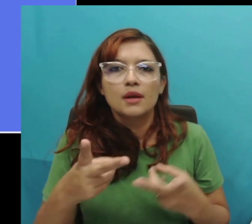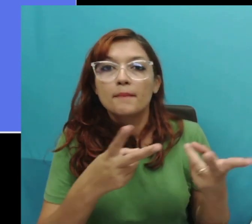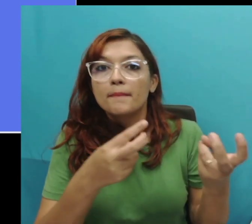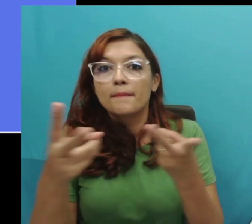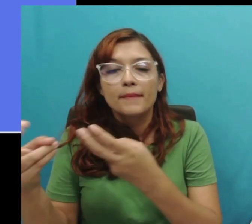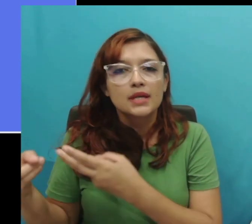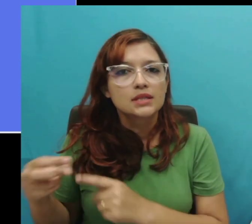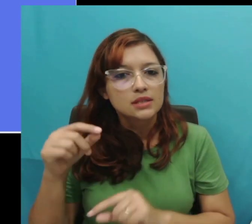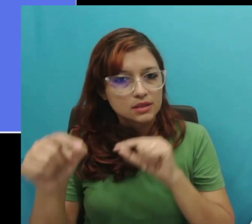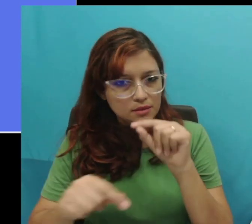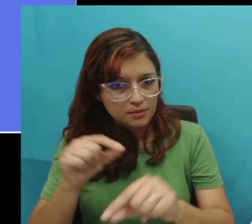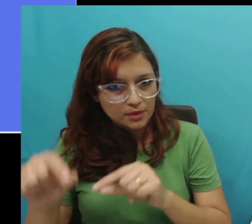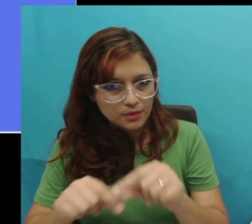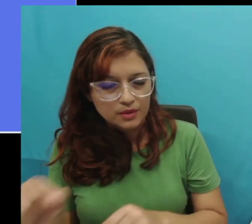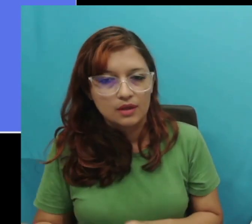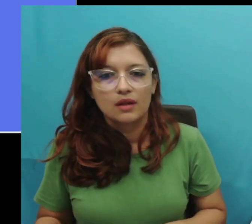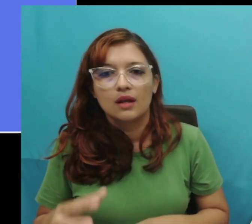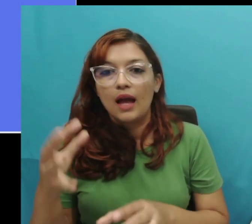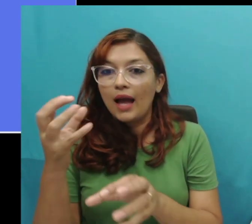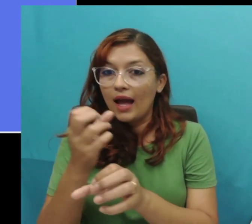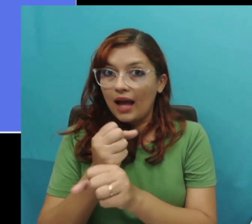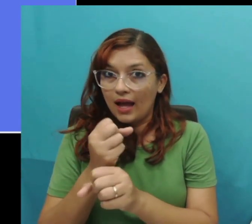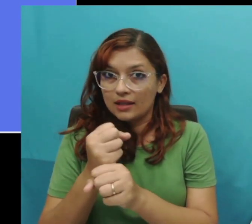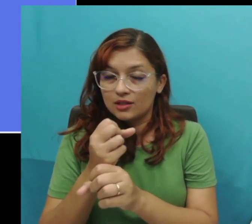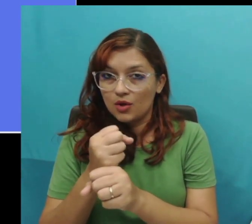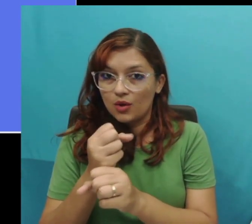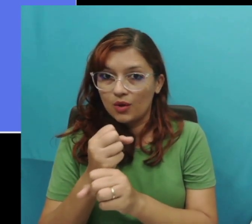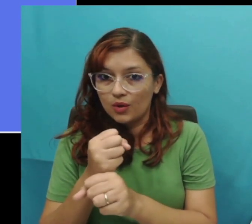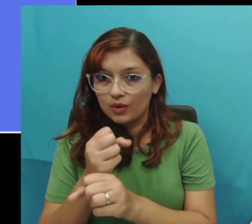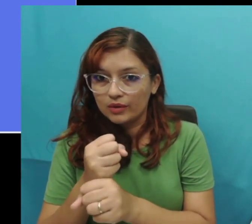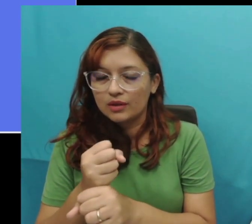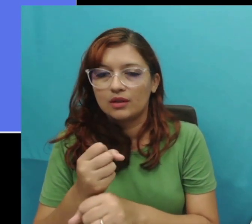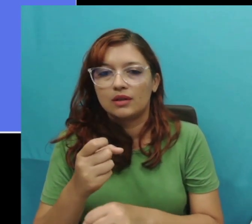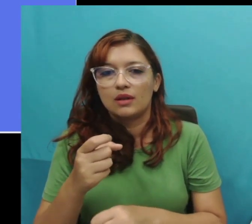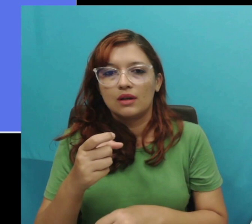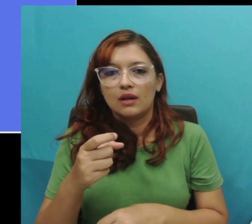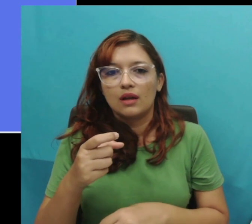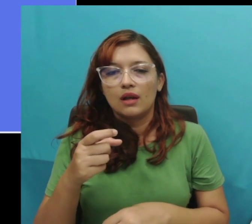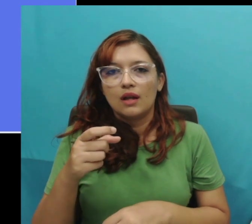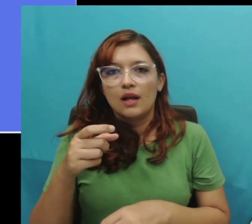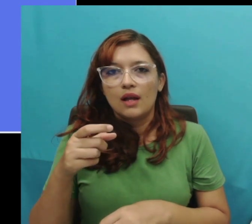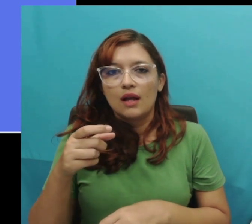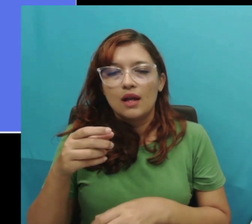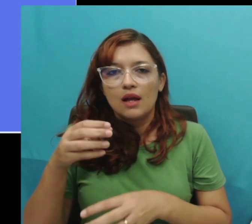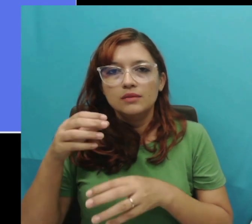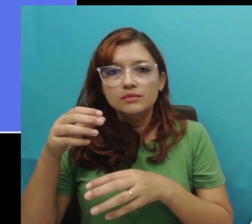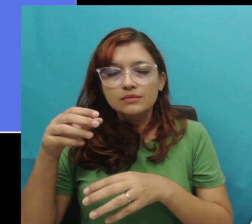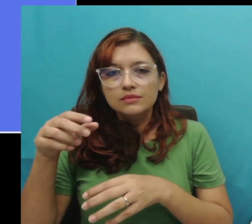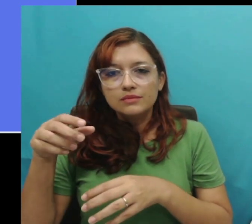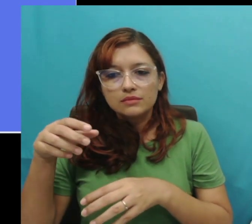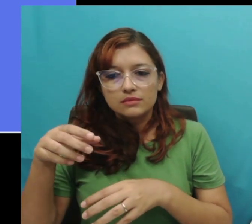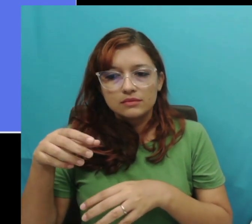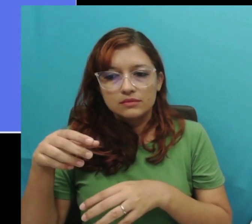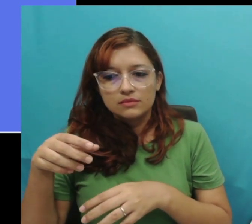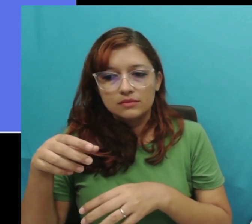As avaliações, mostraram que as notas,